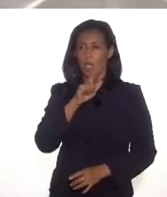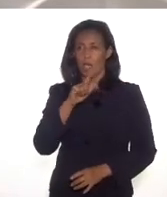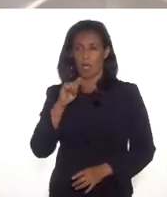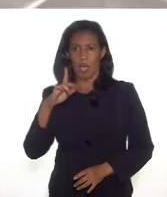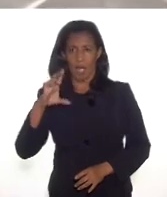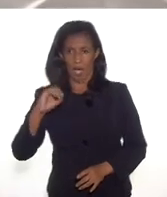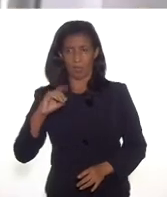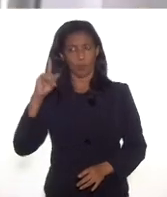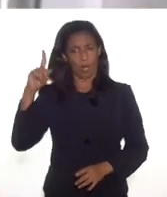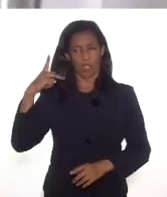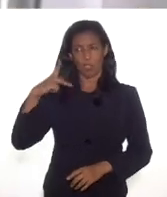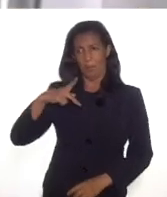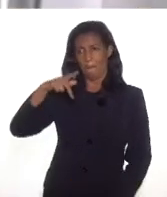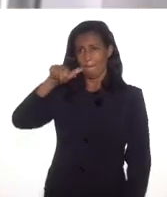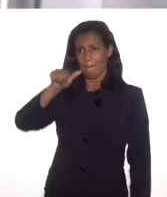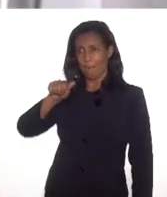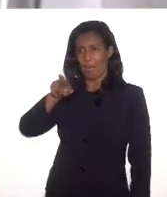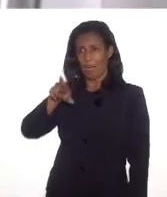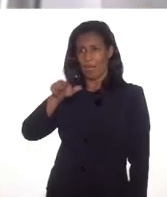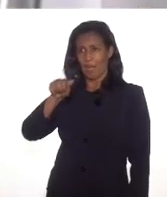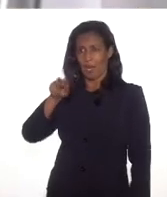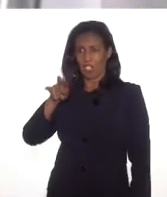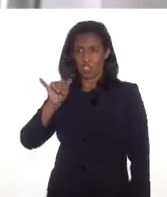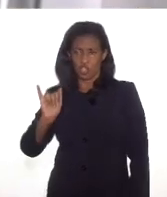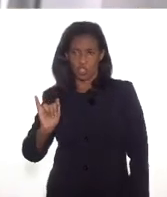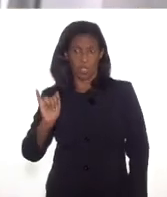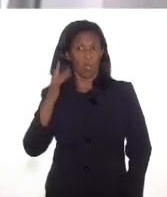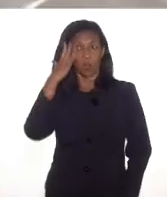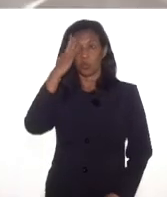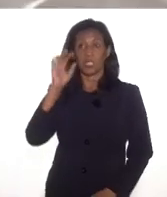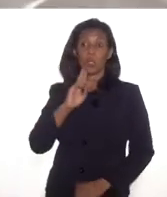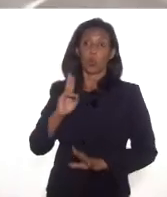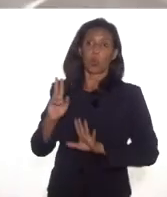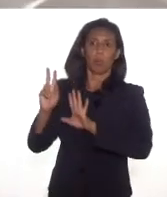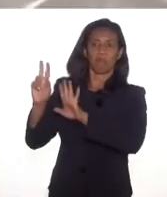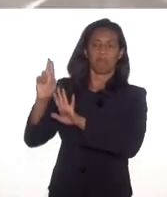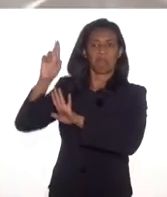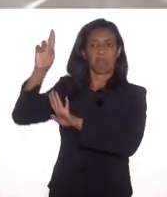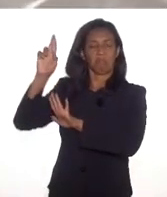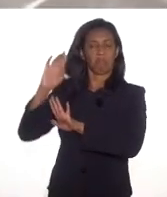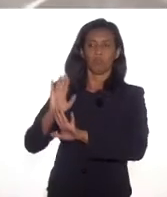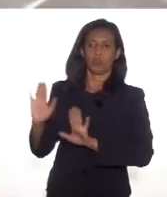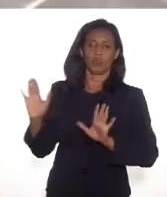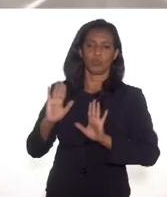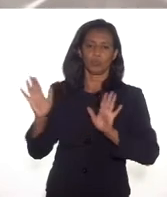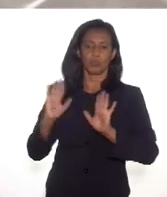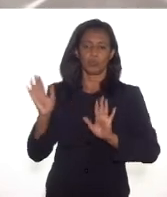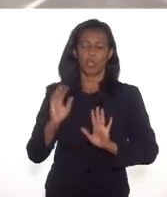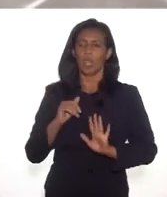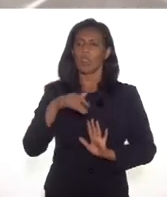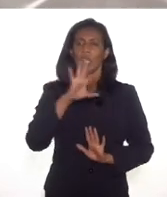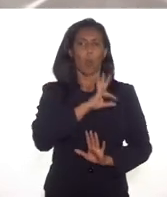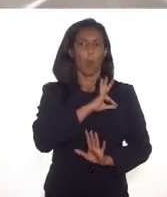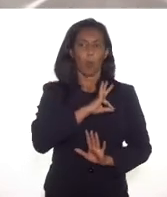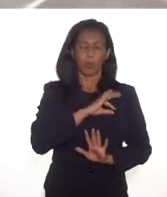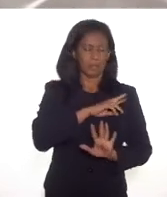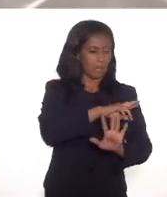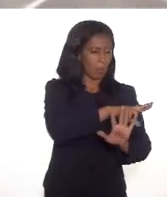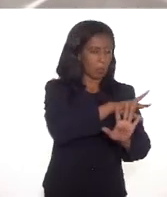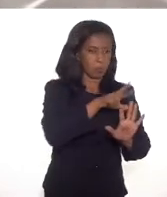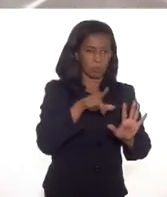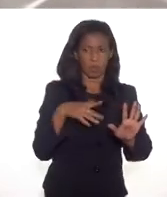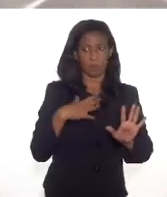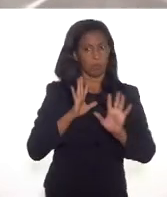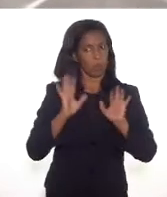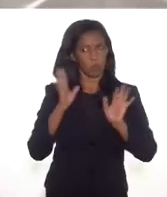nem sei, com muita verdade, lhe dizer qual é o nome do delegado que está em Paraty, nem os policiais, mas me